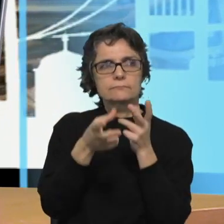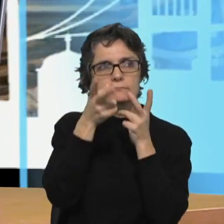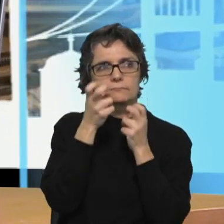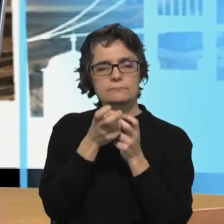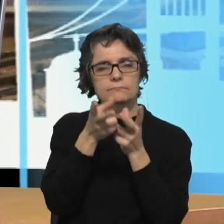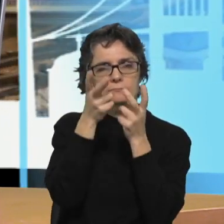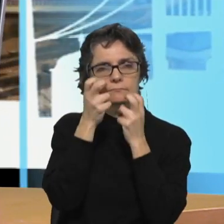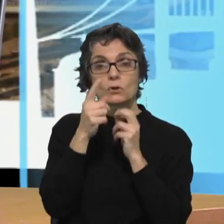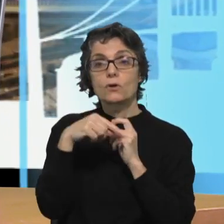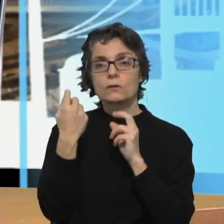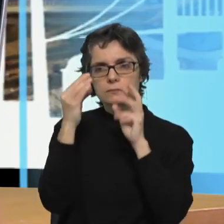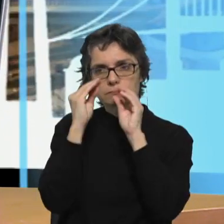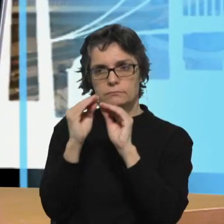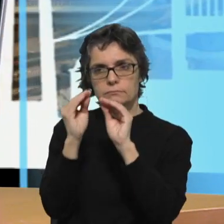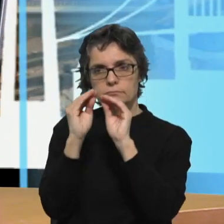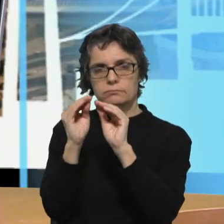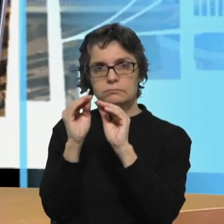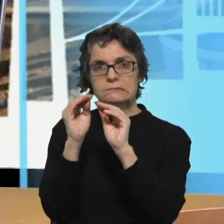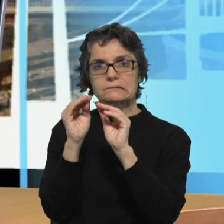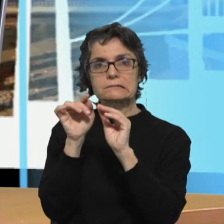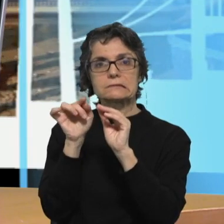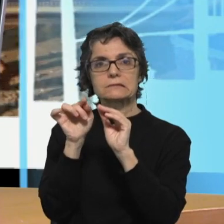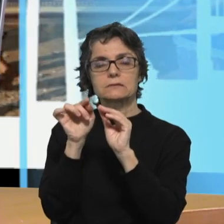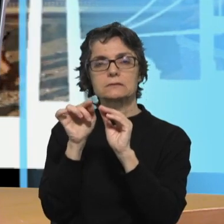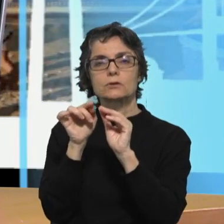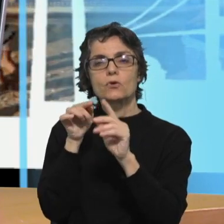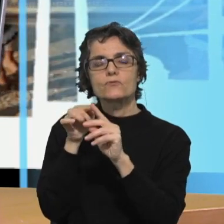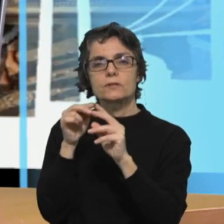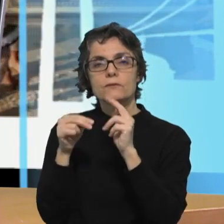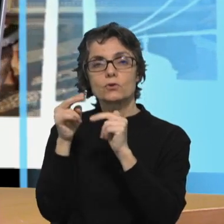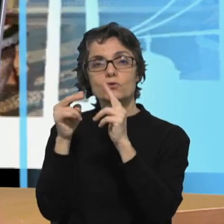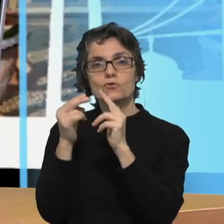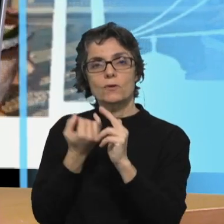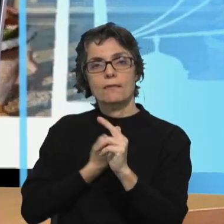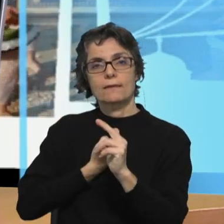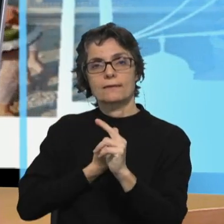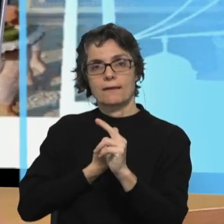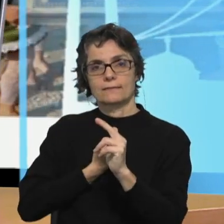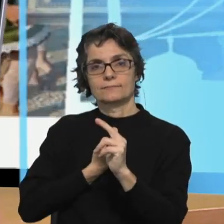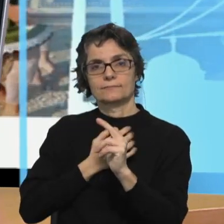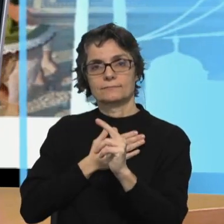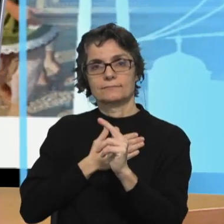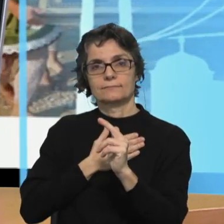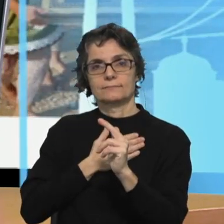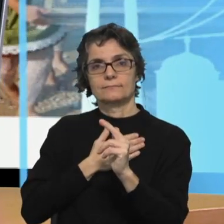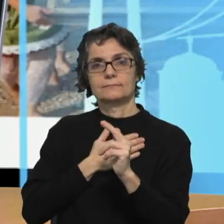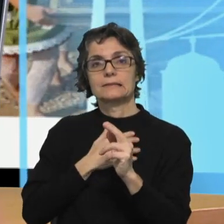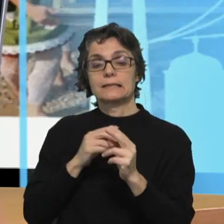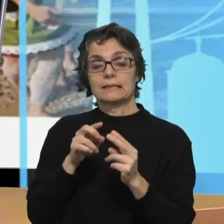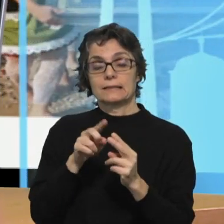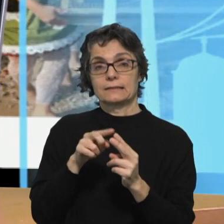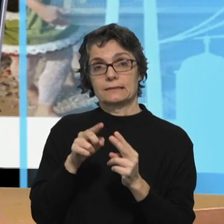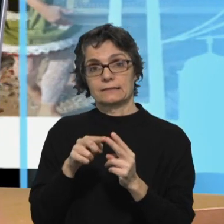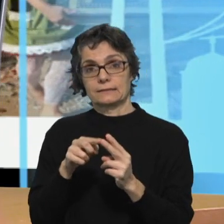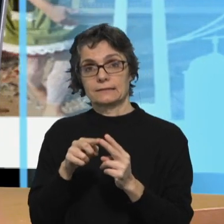o catequizando é muito mais protagonista na construção da sua própria identidade de fé. Não é? E isso altera em relação